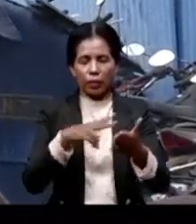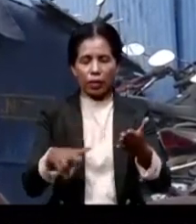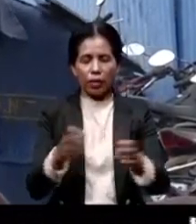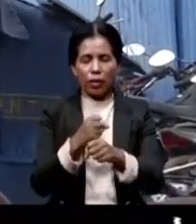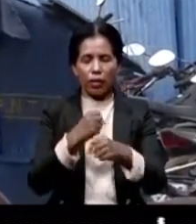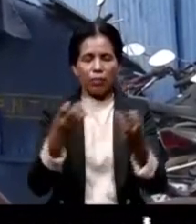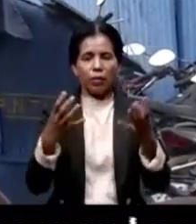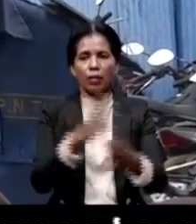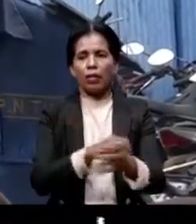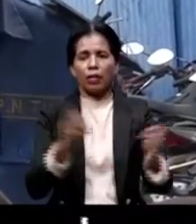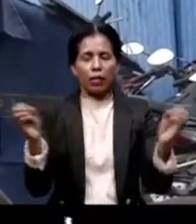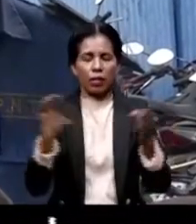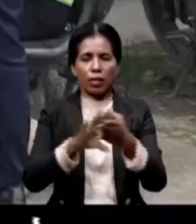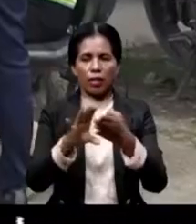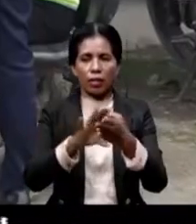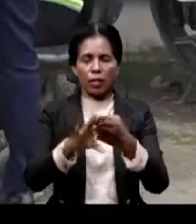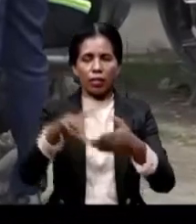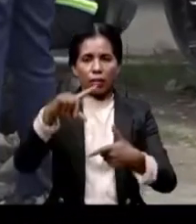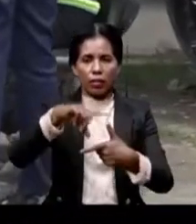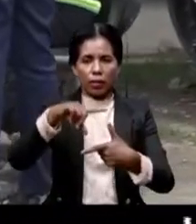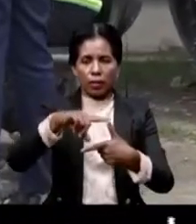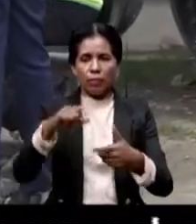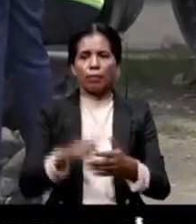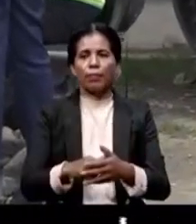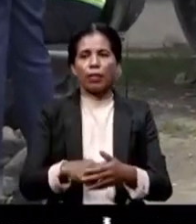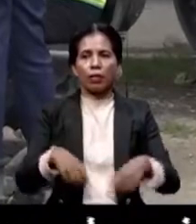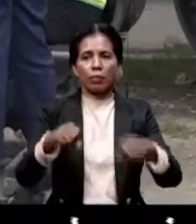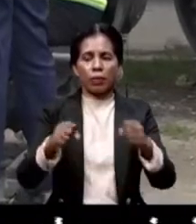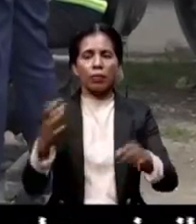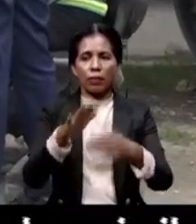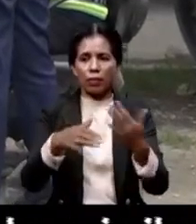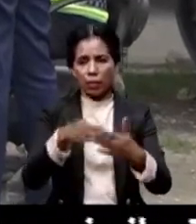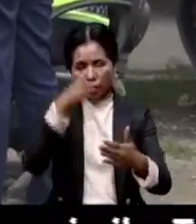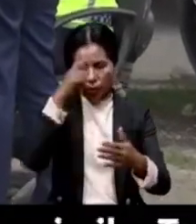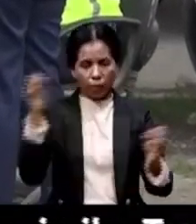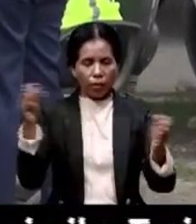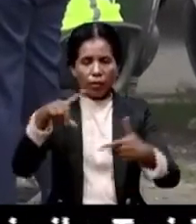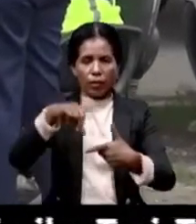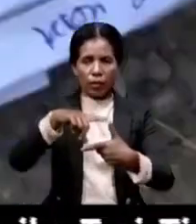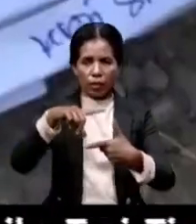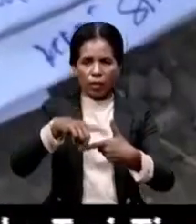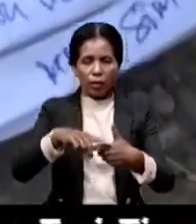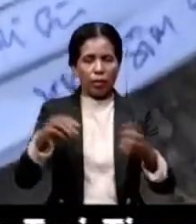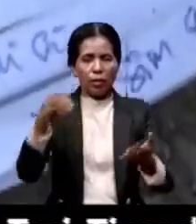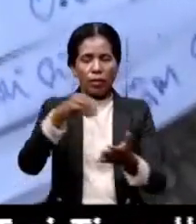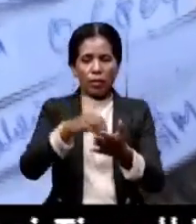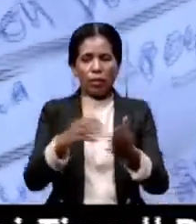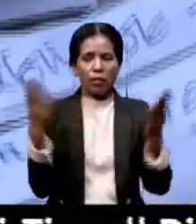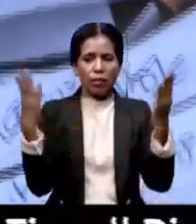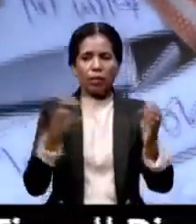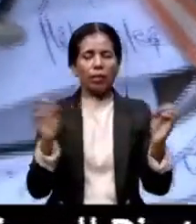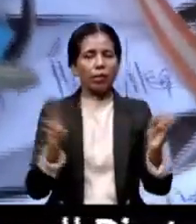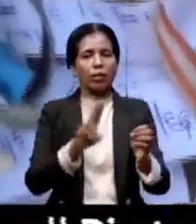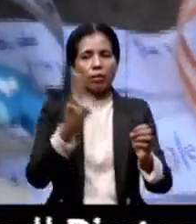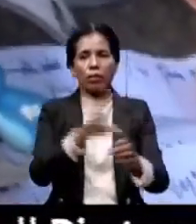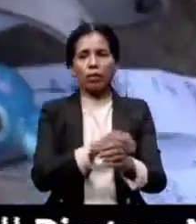maka laiha karta kondusang. Ekipa konjunta prende motorizada hirakne tamba laiha karta kondusang la monta espelu la uja